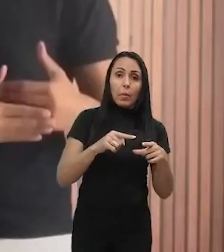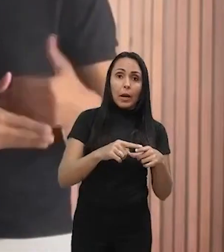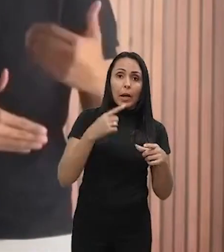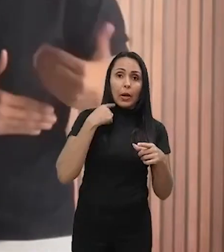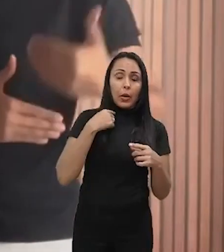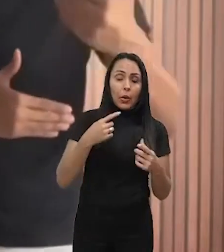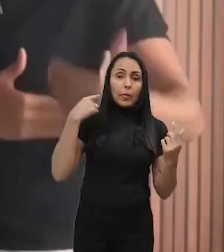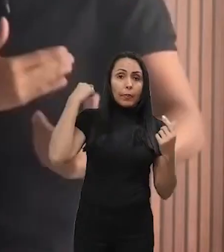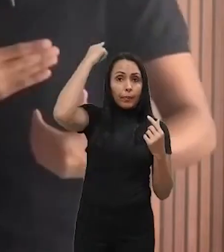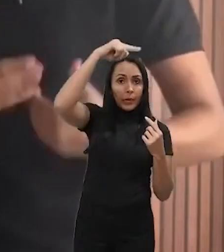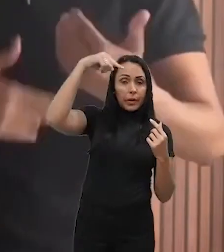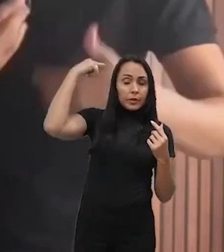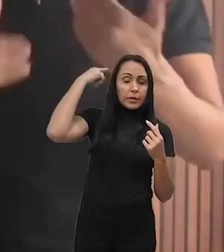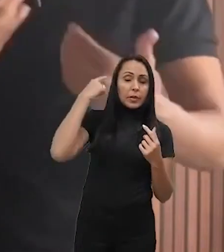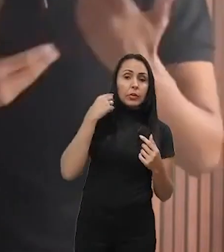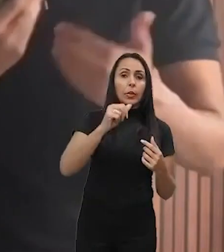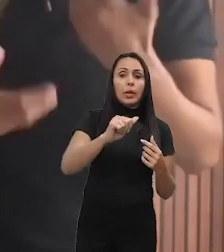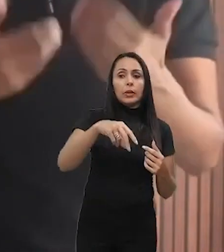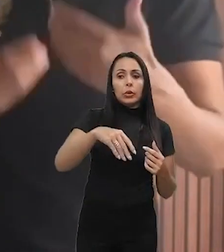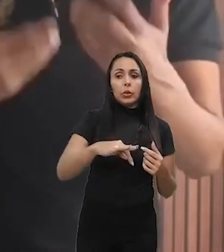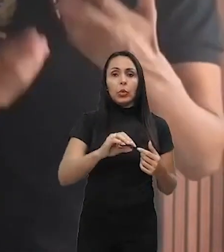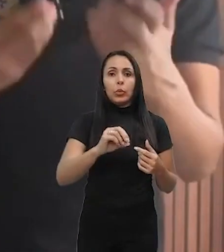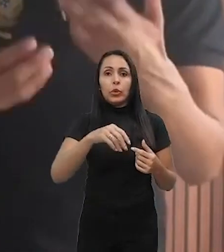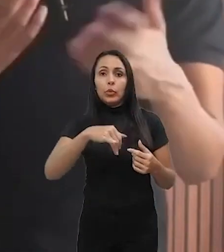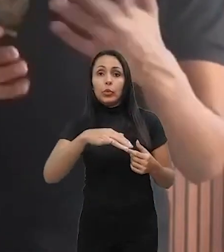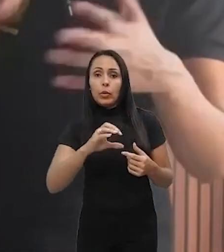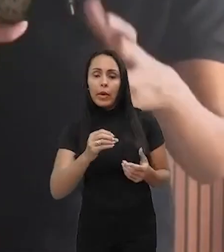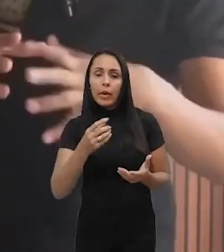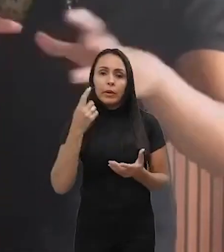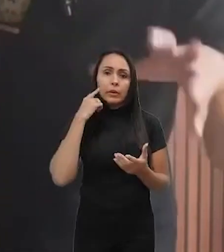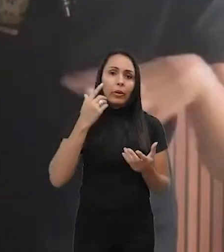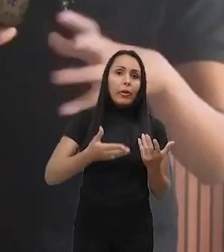um nome chamado de Antônio Vaz, porque Antônio Vaz era o dono